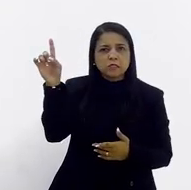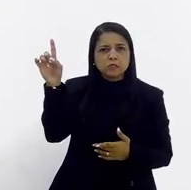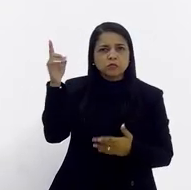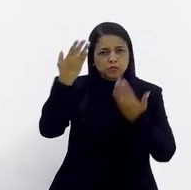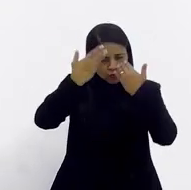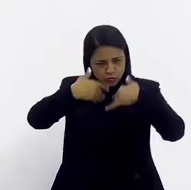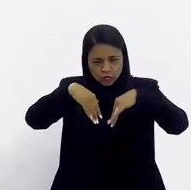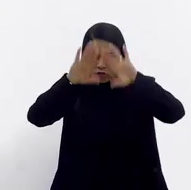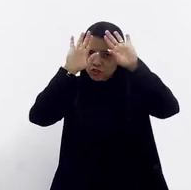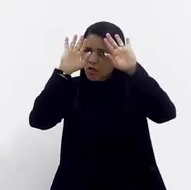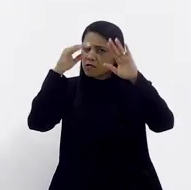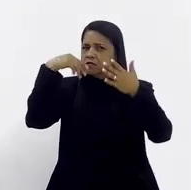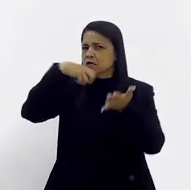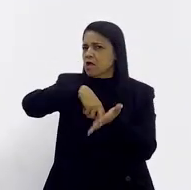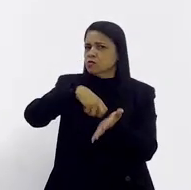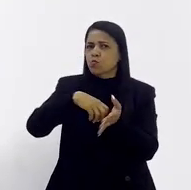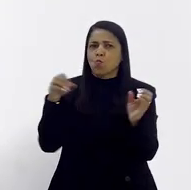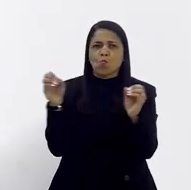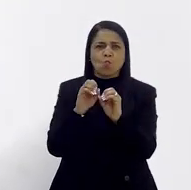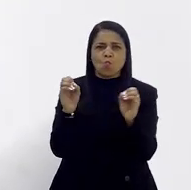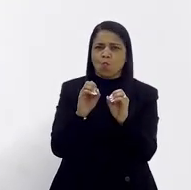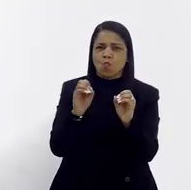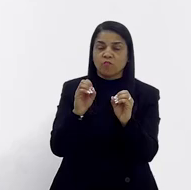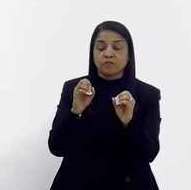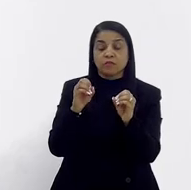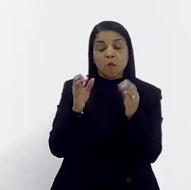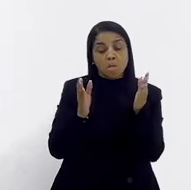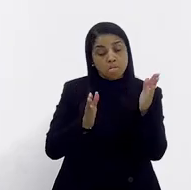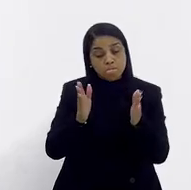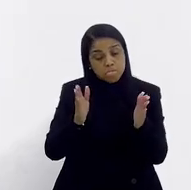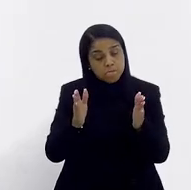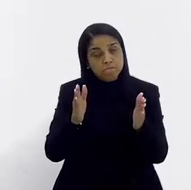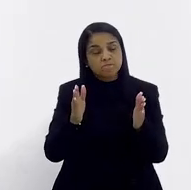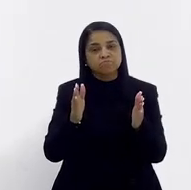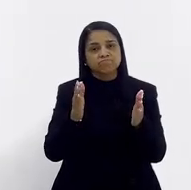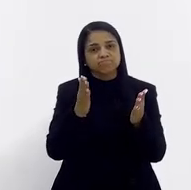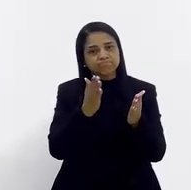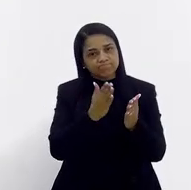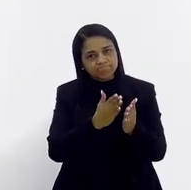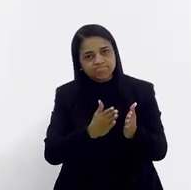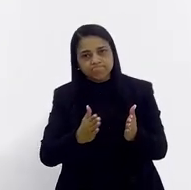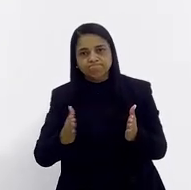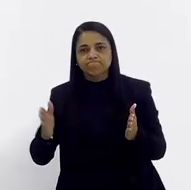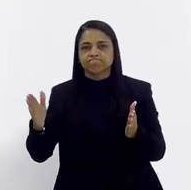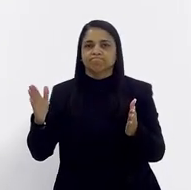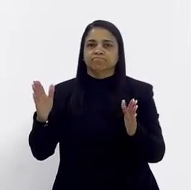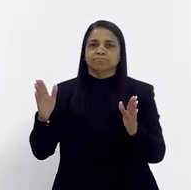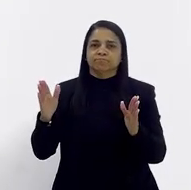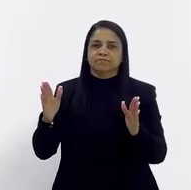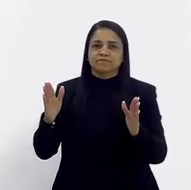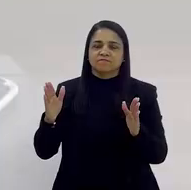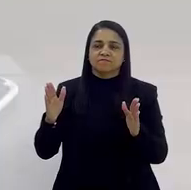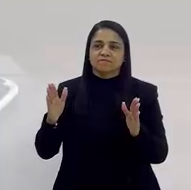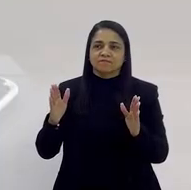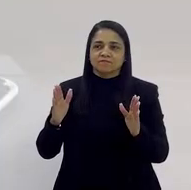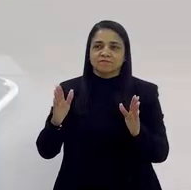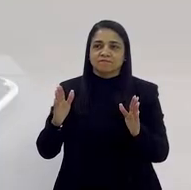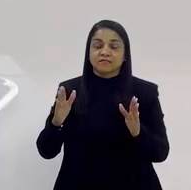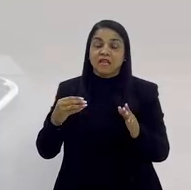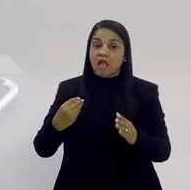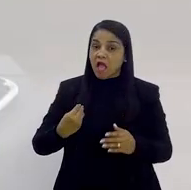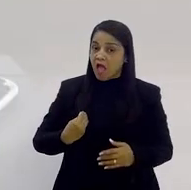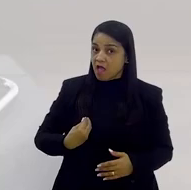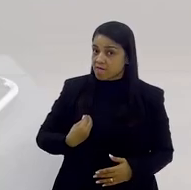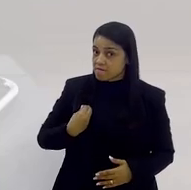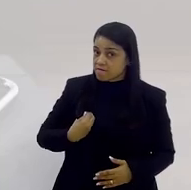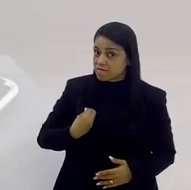hoje sai no castigo ninguém esse é o momento que você tem que passar e que você vai passar por ele a vida